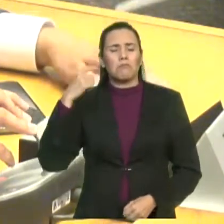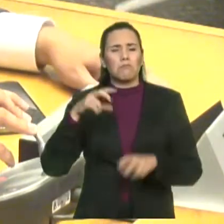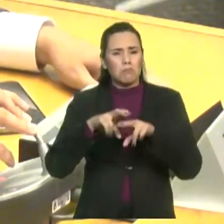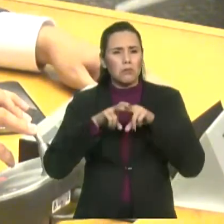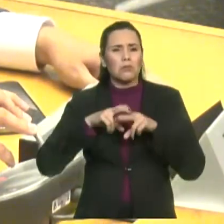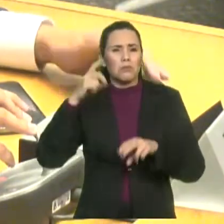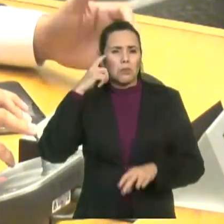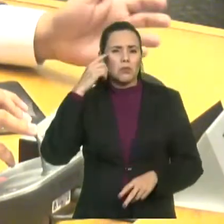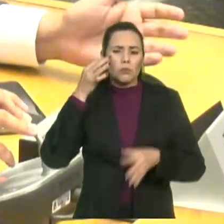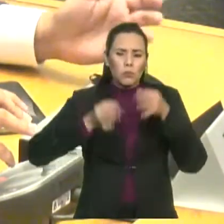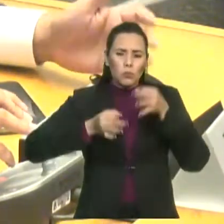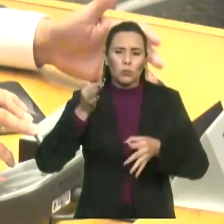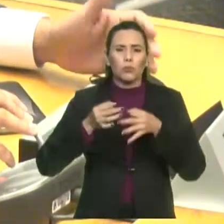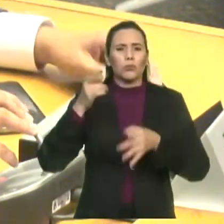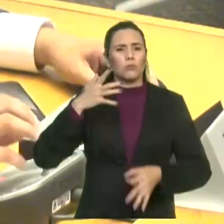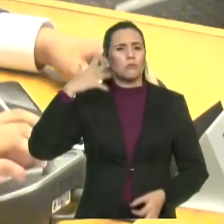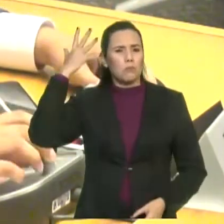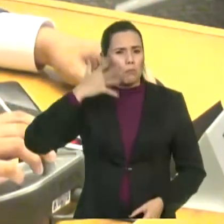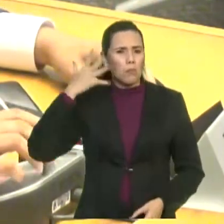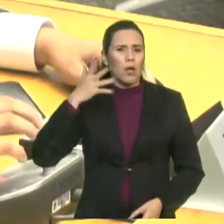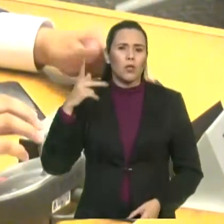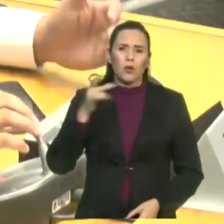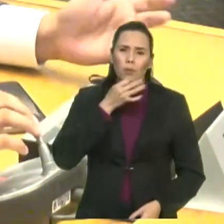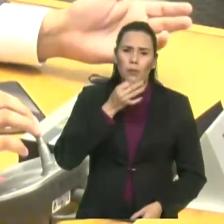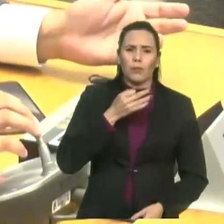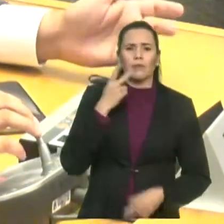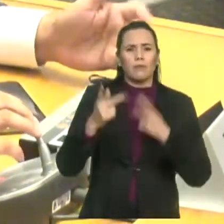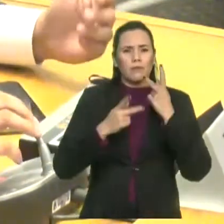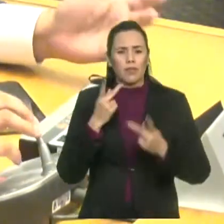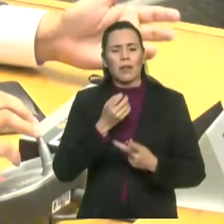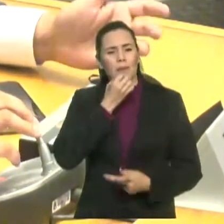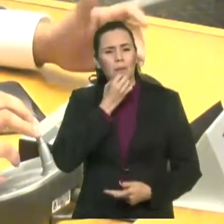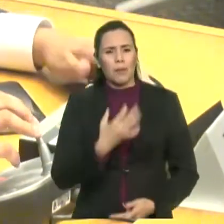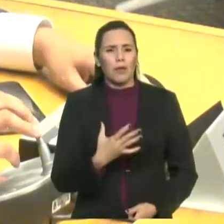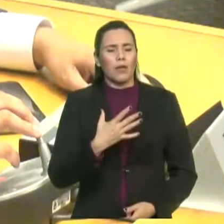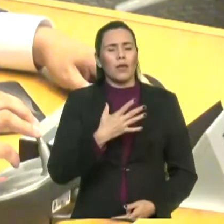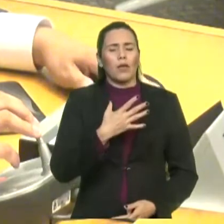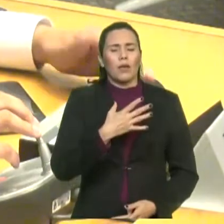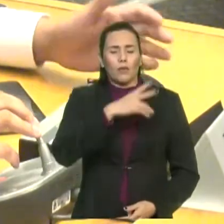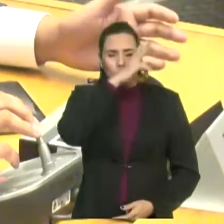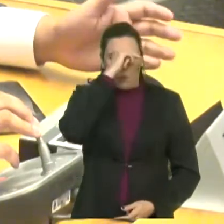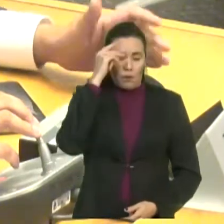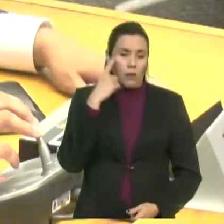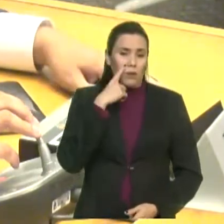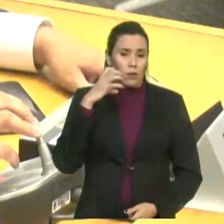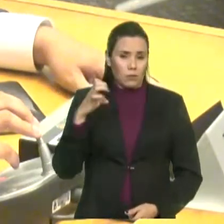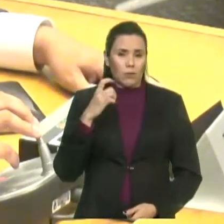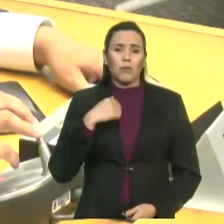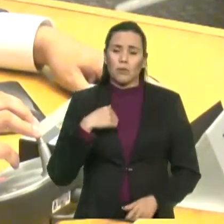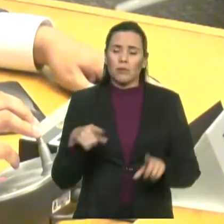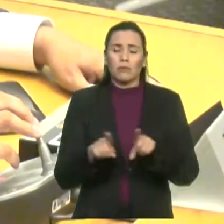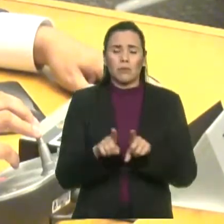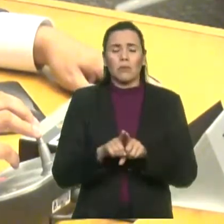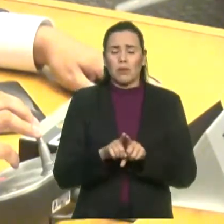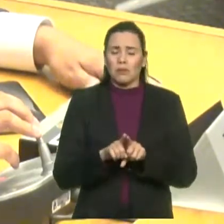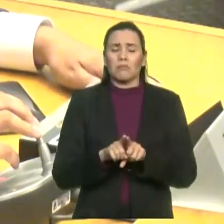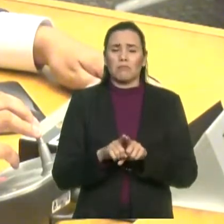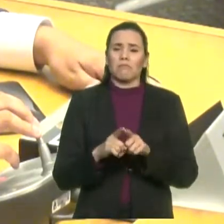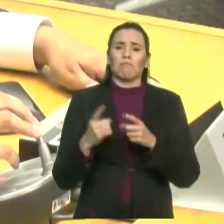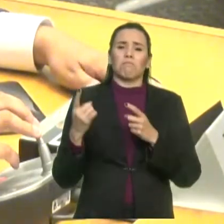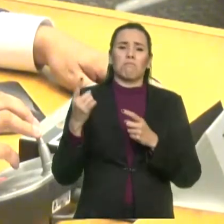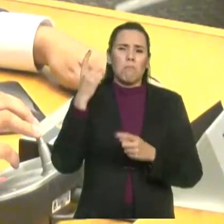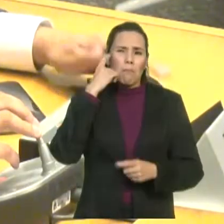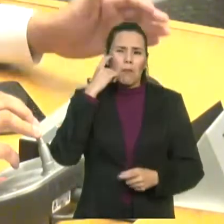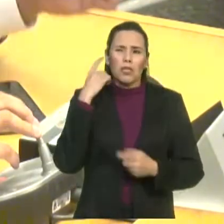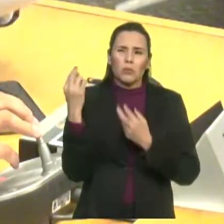seu reconhecimento, e fica aqui também as minhas palavras de reconhecimento a esse grande prefeito que a cidade de São Luís pôde